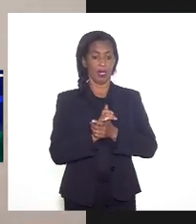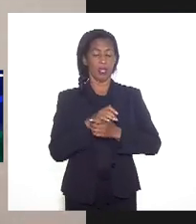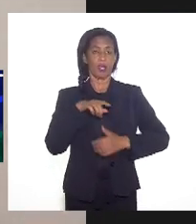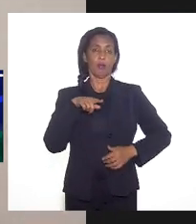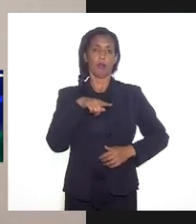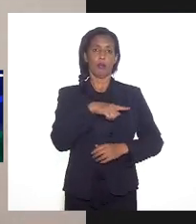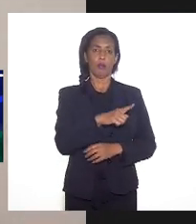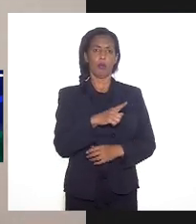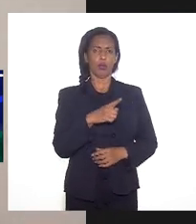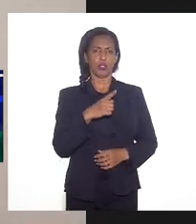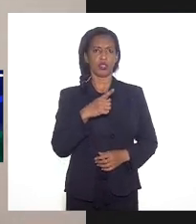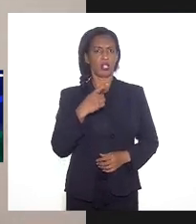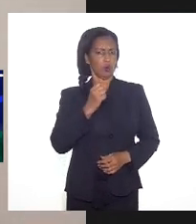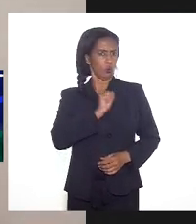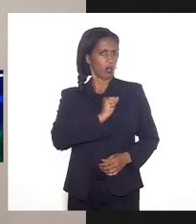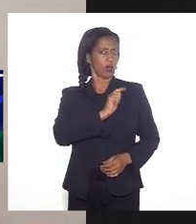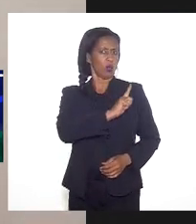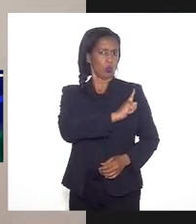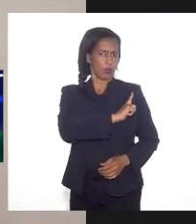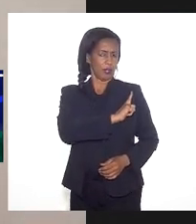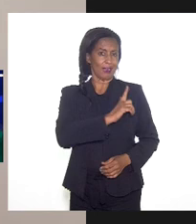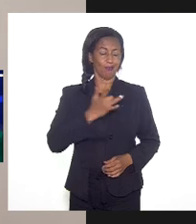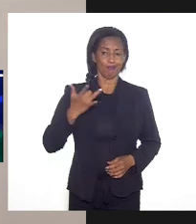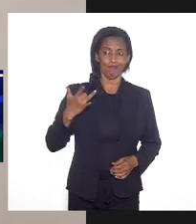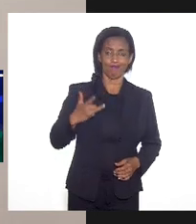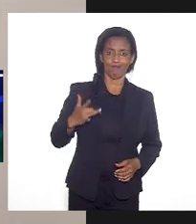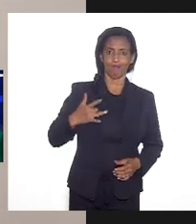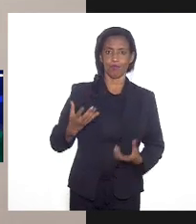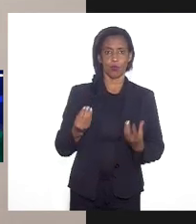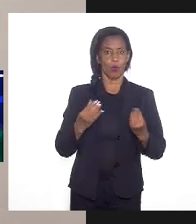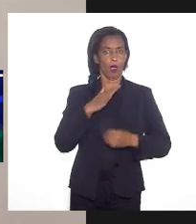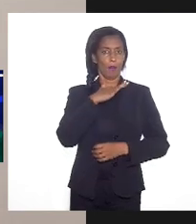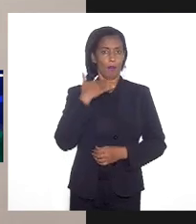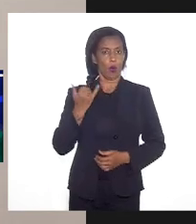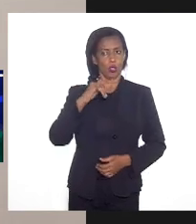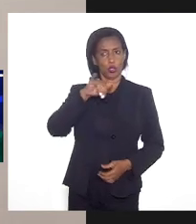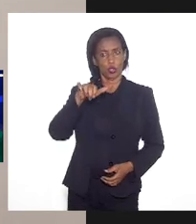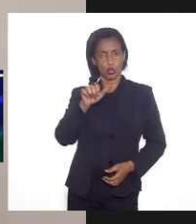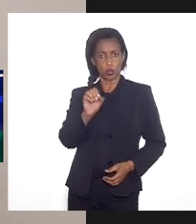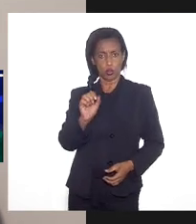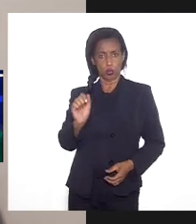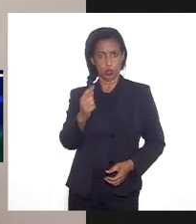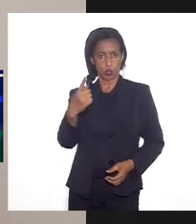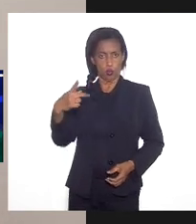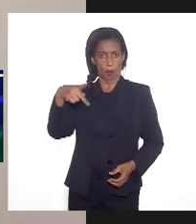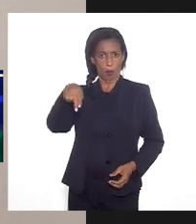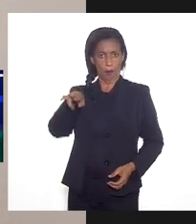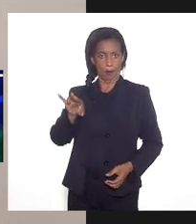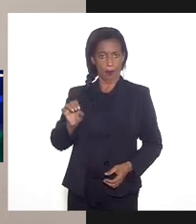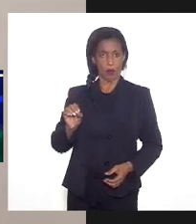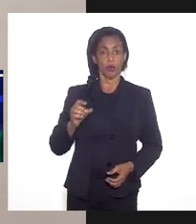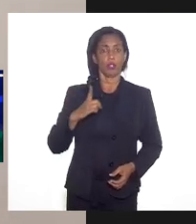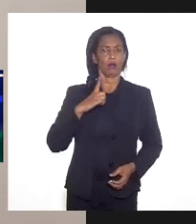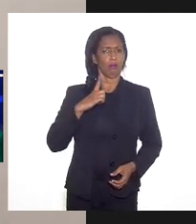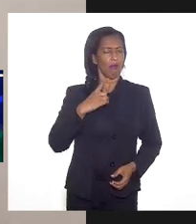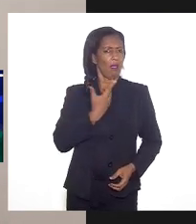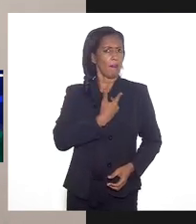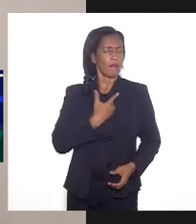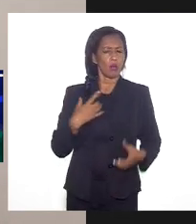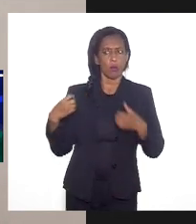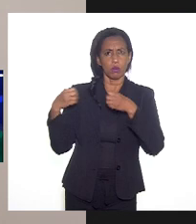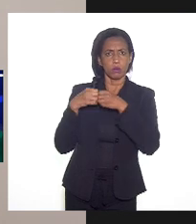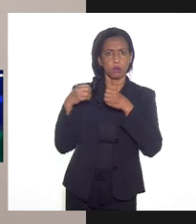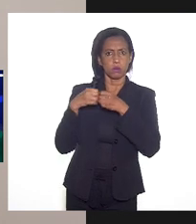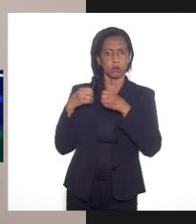Sul. Sou gonçalense, lamento muito a questão da morte do João Pedro. Tenho amigos, né, que são próximos do João